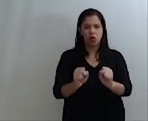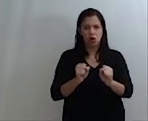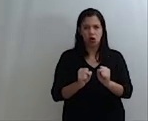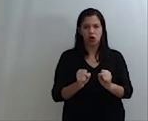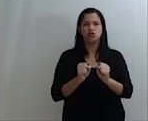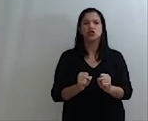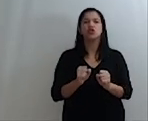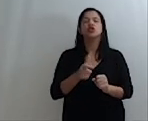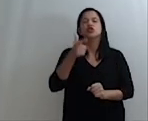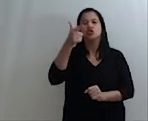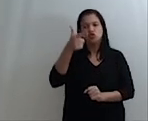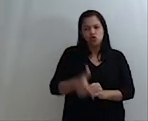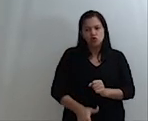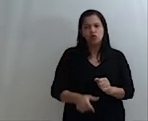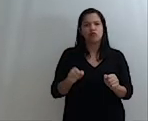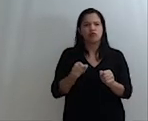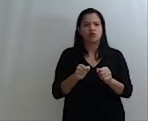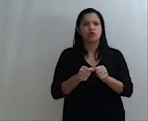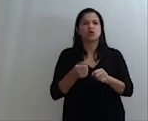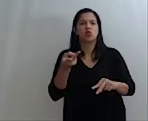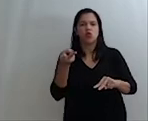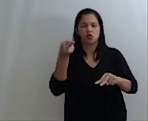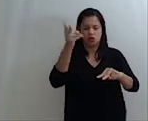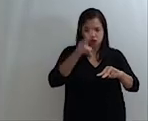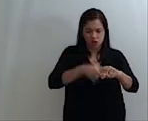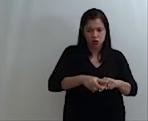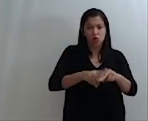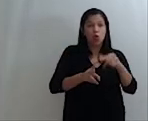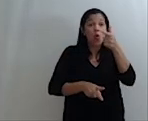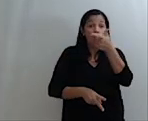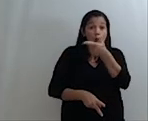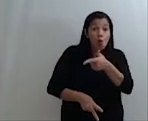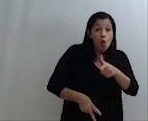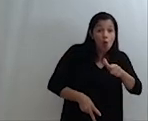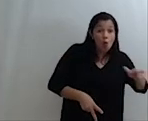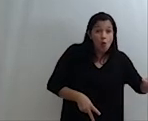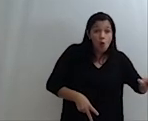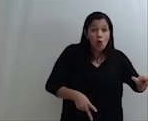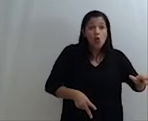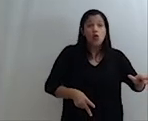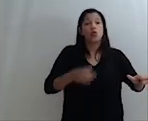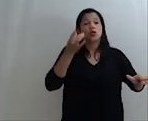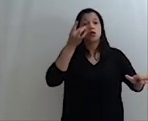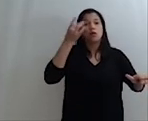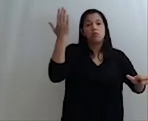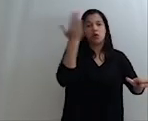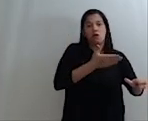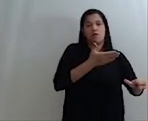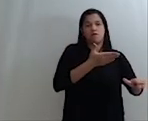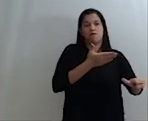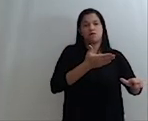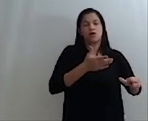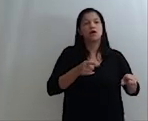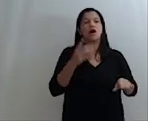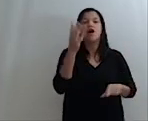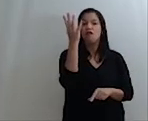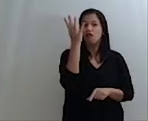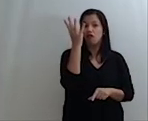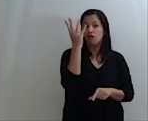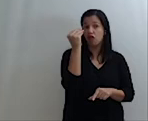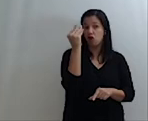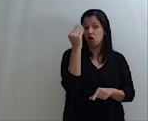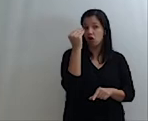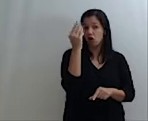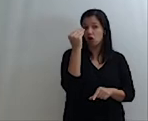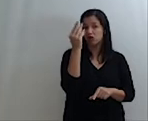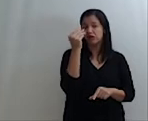base em outras provas Independentes deste reconhecimento f e o reconhecimento por me fotográfico afirm é ainda mais